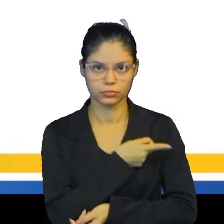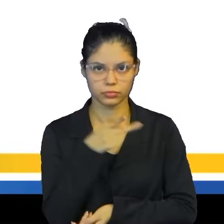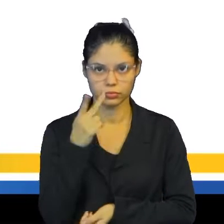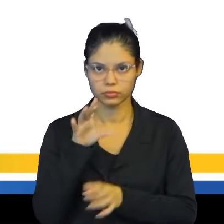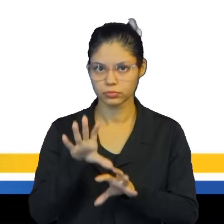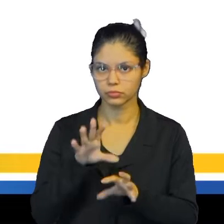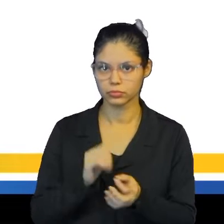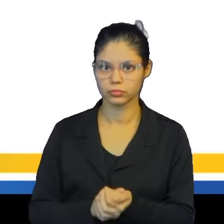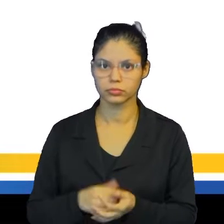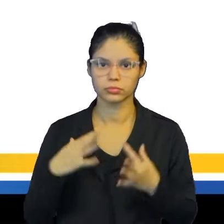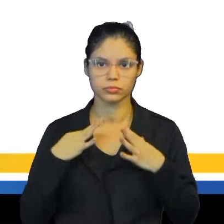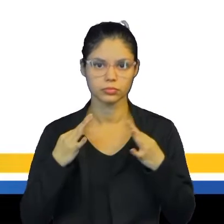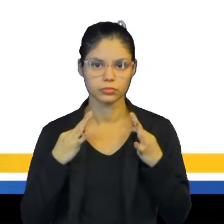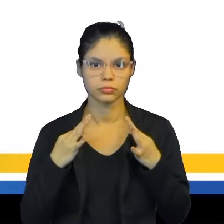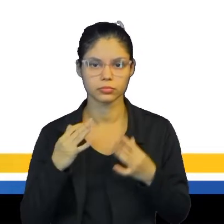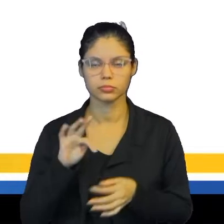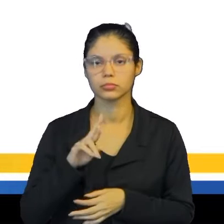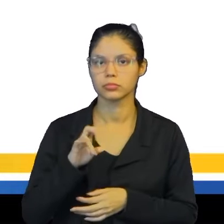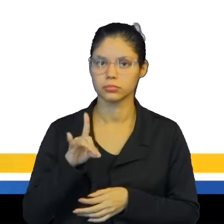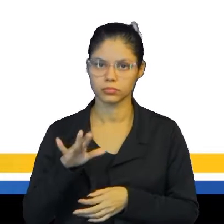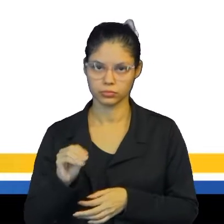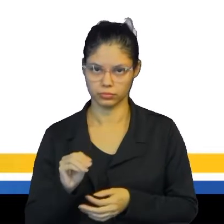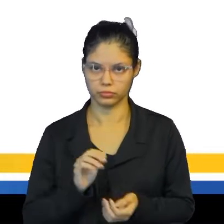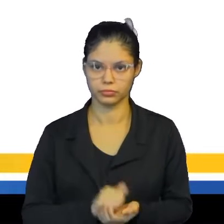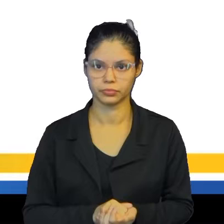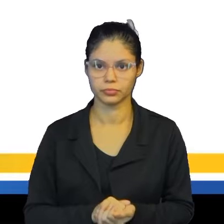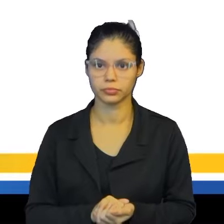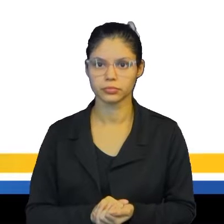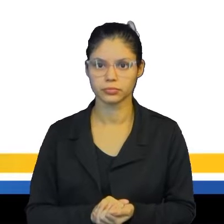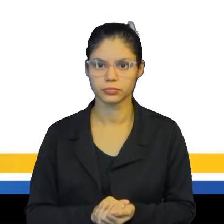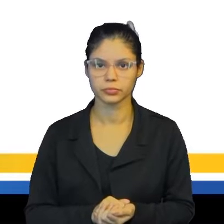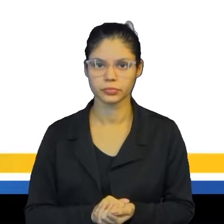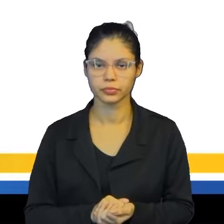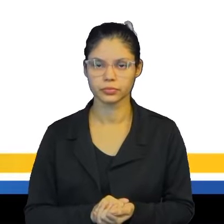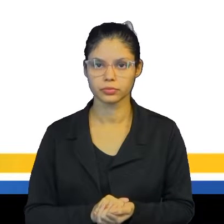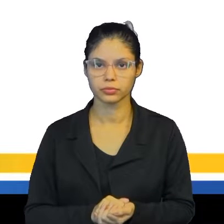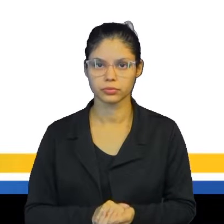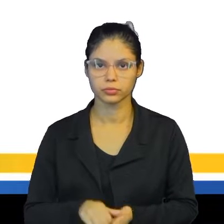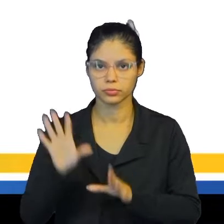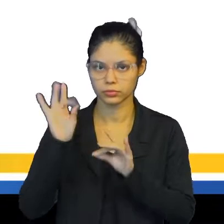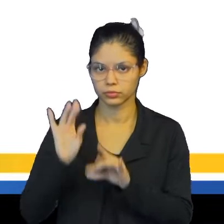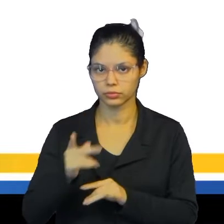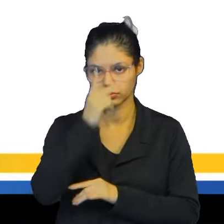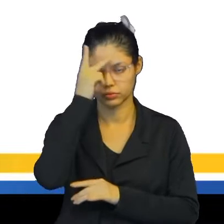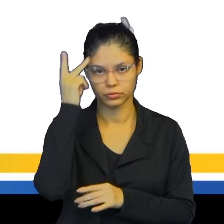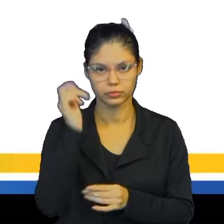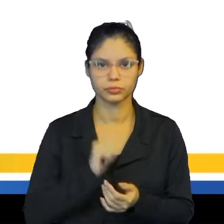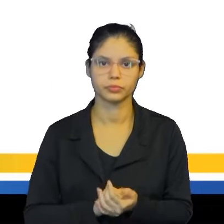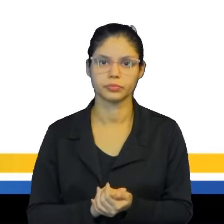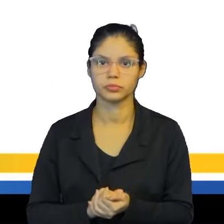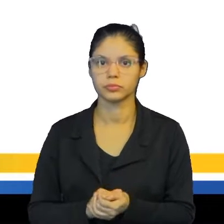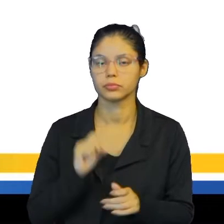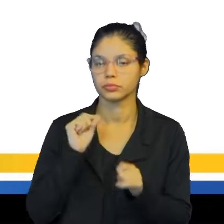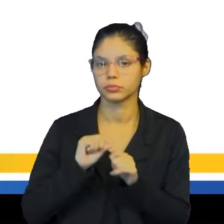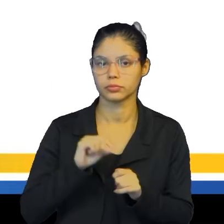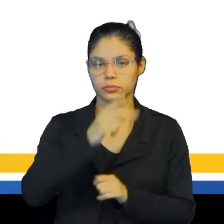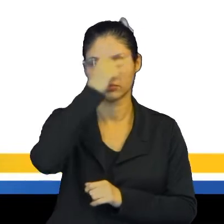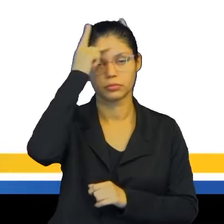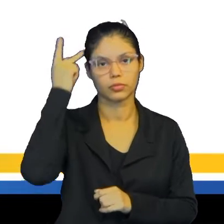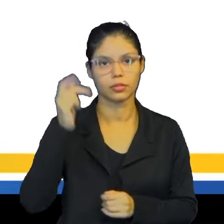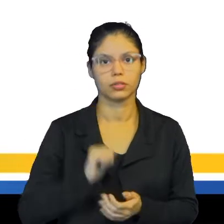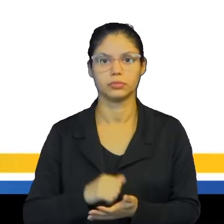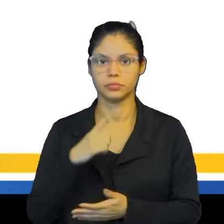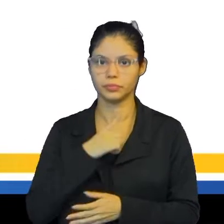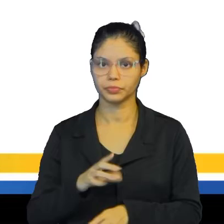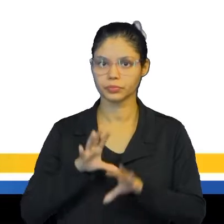né, de roupa, de tecido, né? E para cada pessoa, cada formato de pessoa,